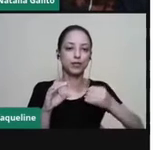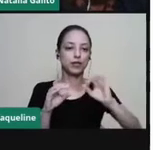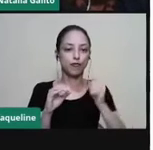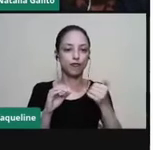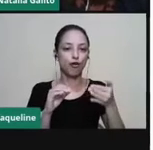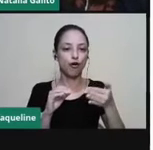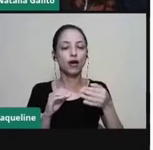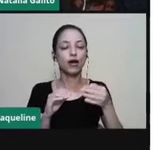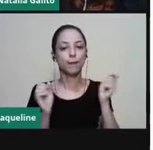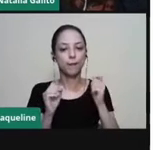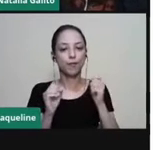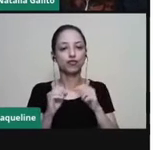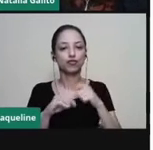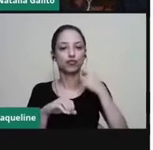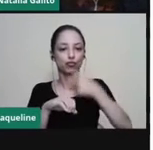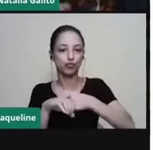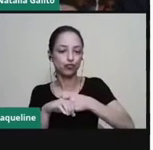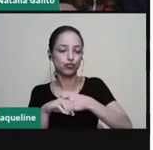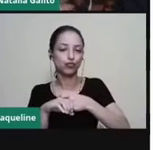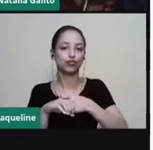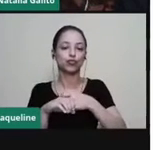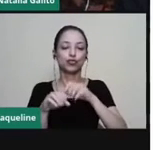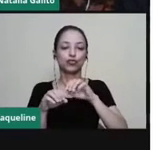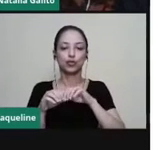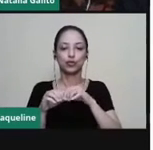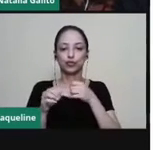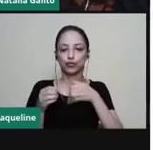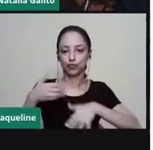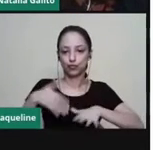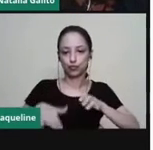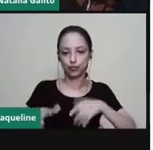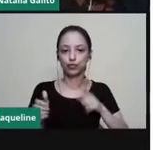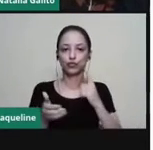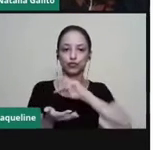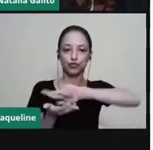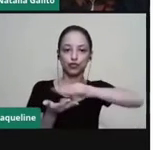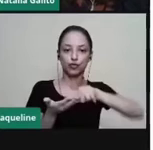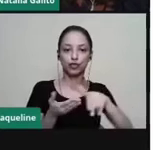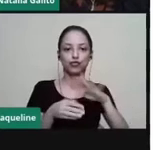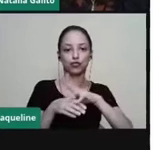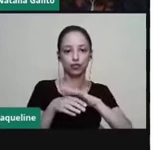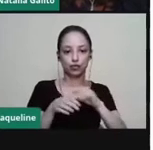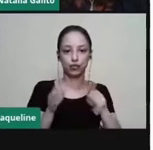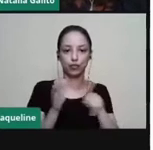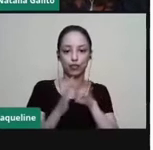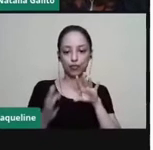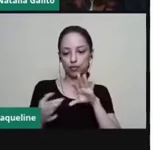de enrijecimento vascular. E aí uma série de doenças cardiovasculares, né?